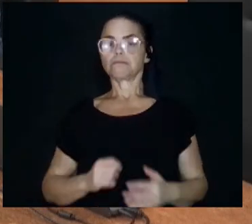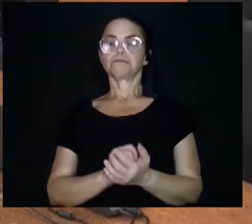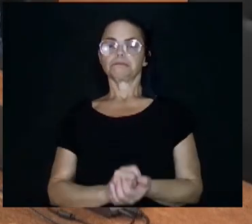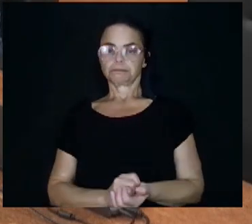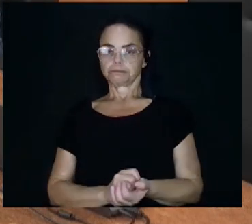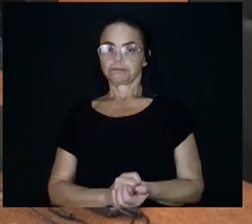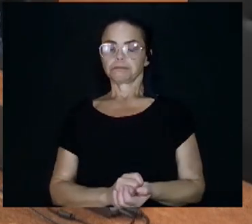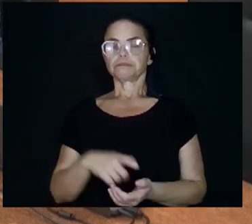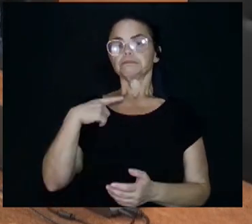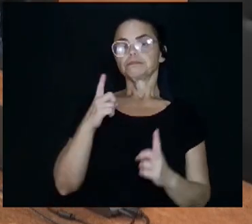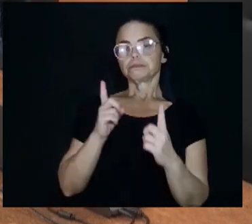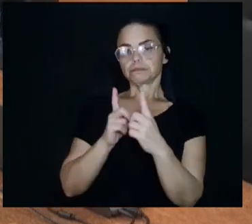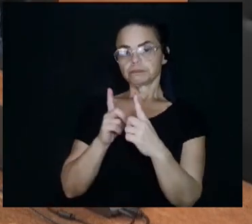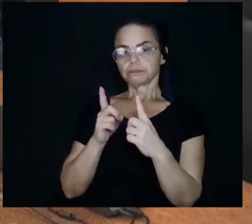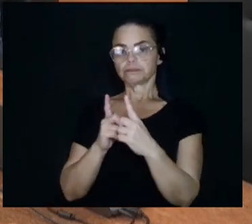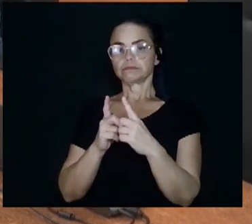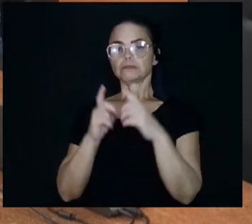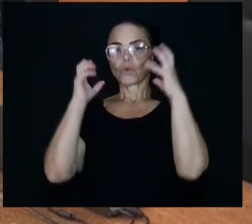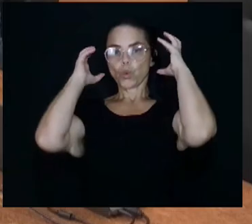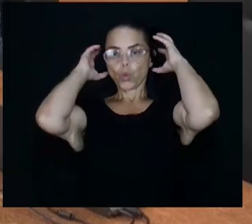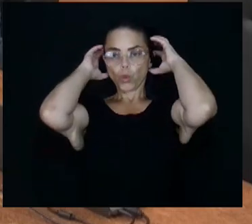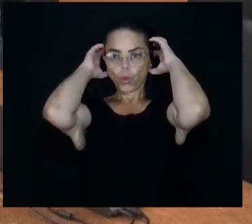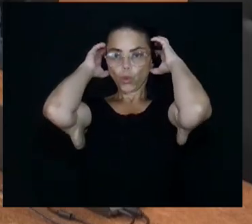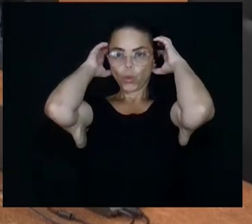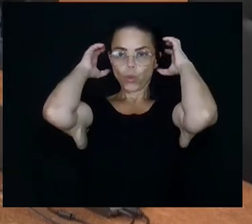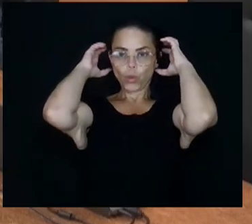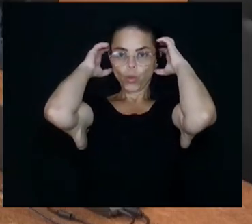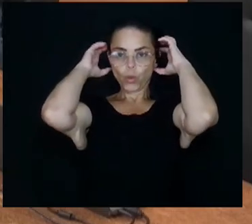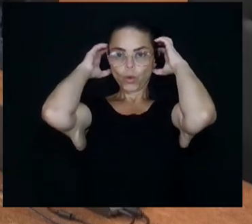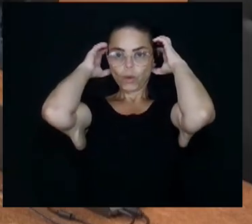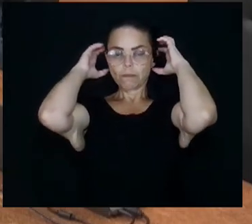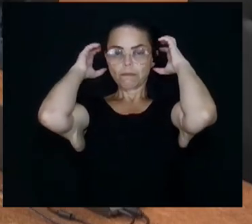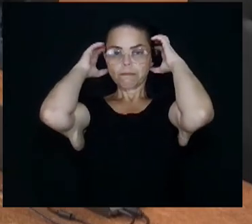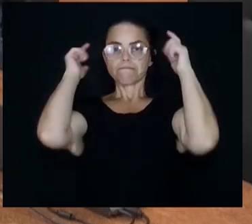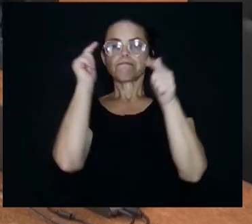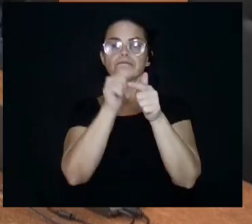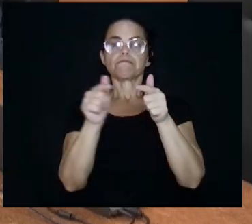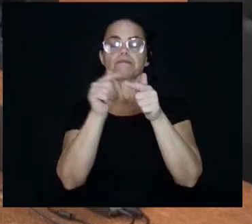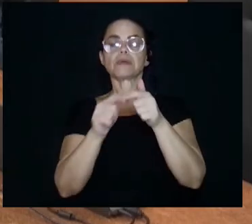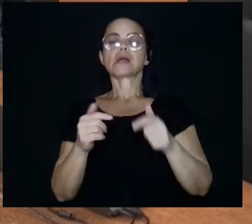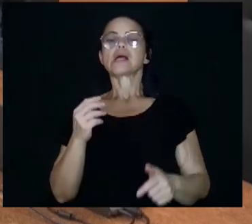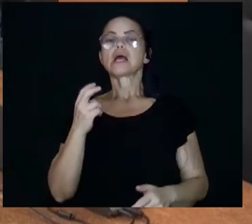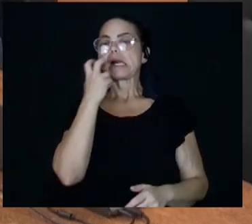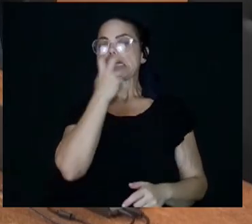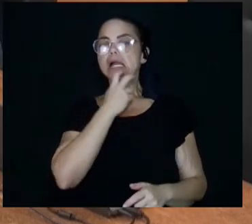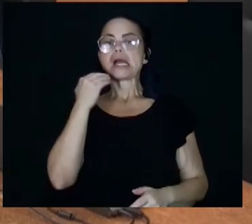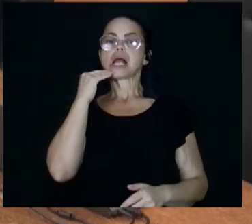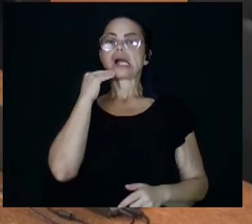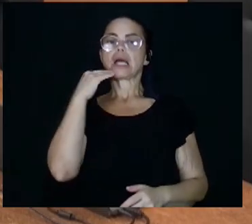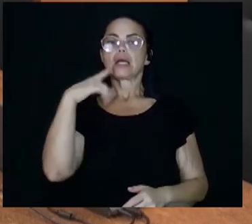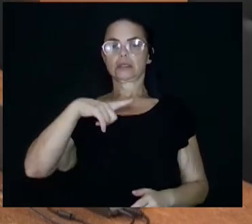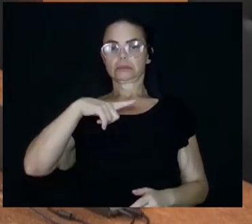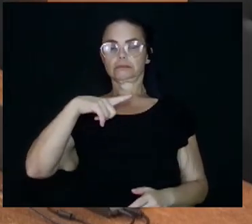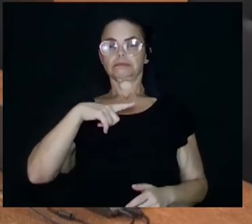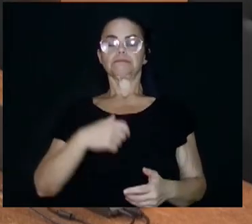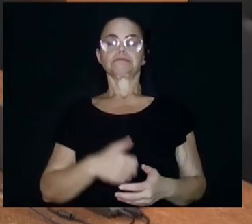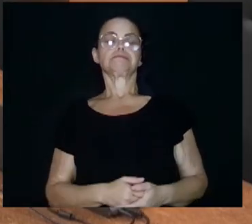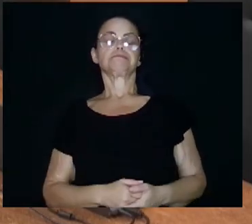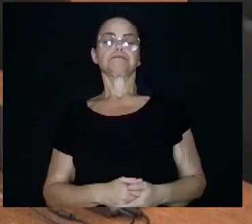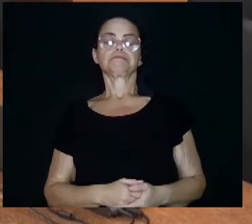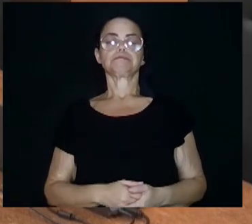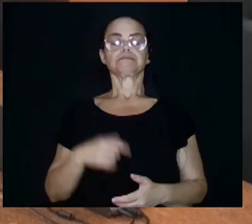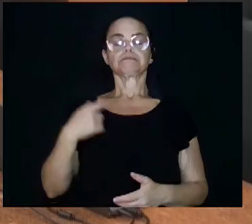atendimento fonoaudiológico. É um dos principais problemas que a pessoa que gagueja tem. A classe da fonoaudiologia no